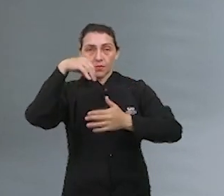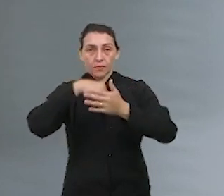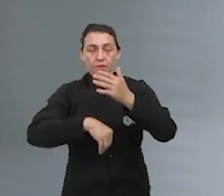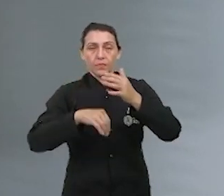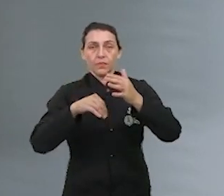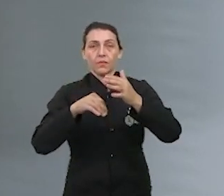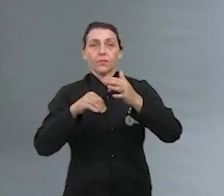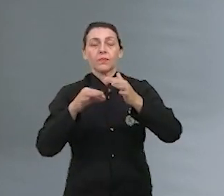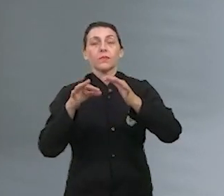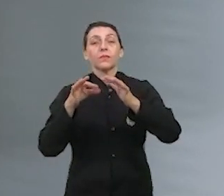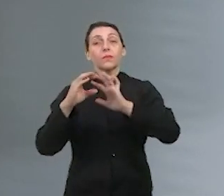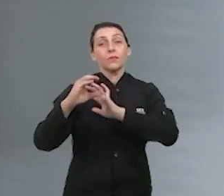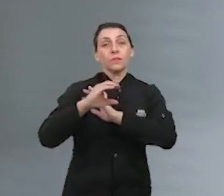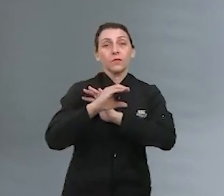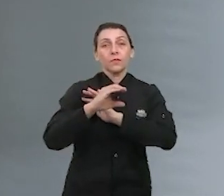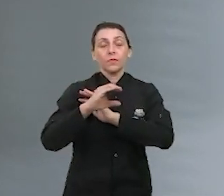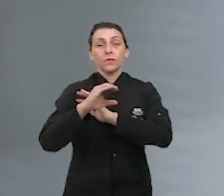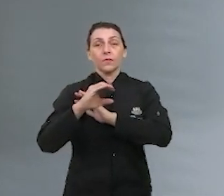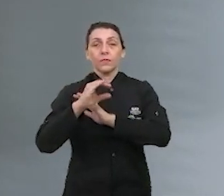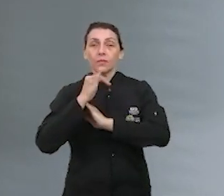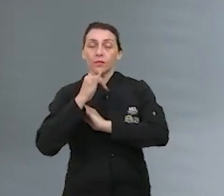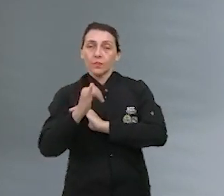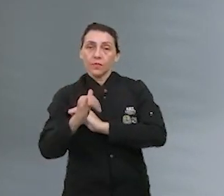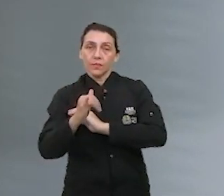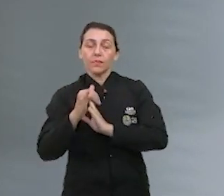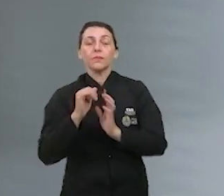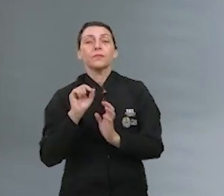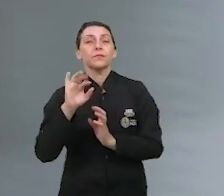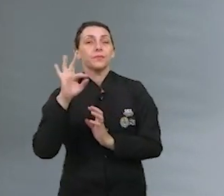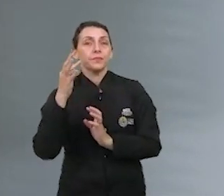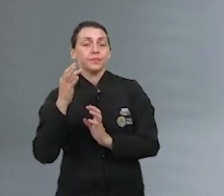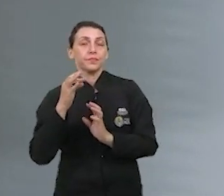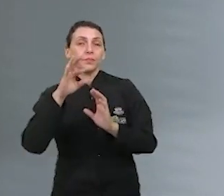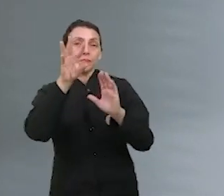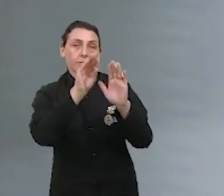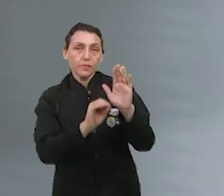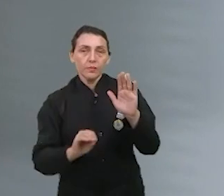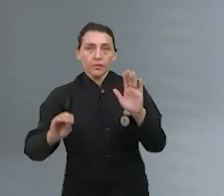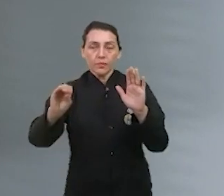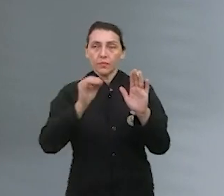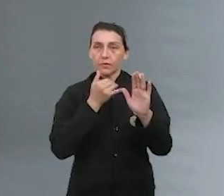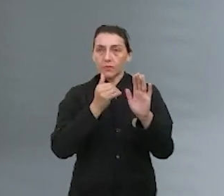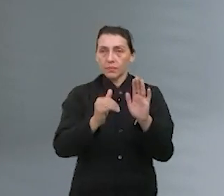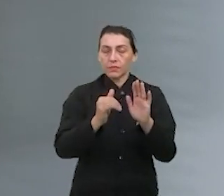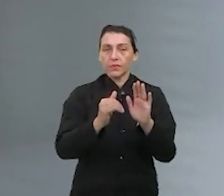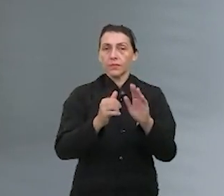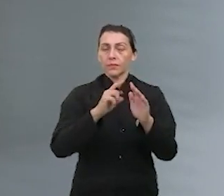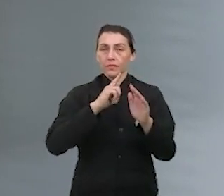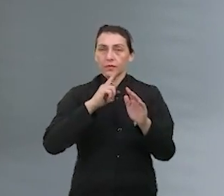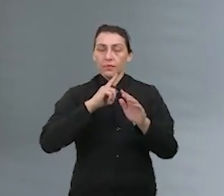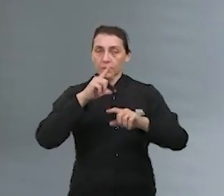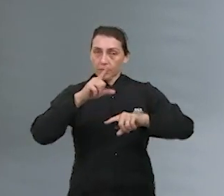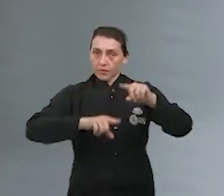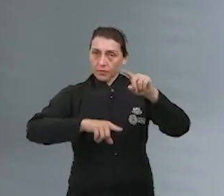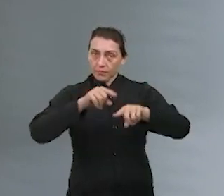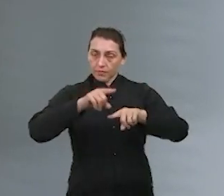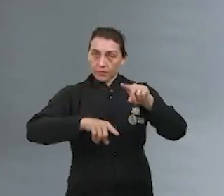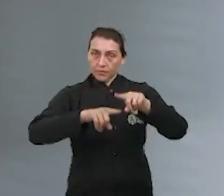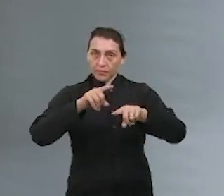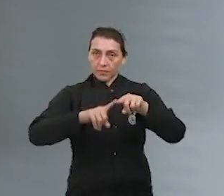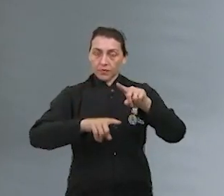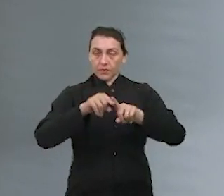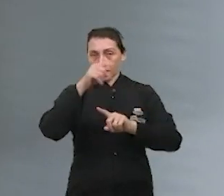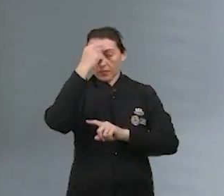circuito elétrico. Tudo bem? Aí o que acontece? Se ele mandou energia elétrica para o circuito, eu vou ter um equipamento, por